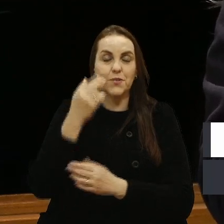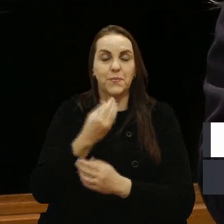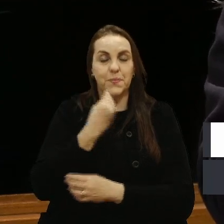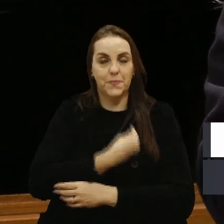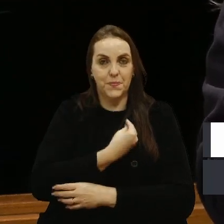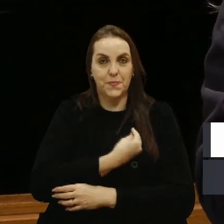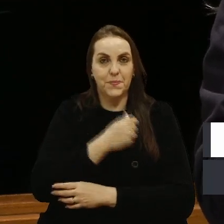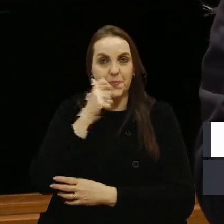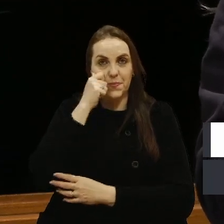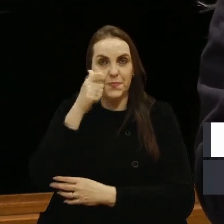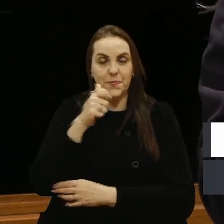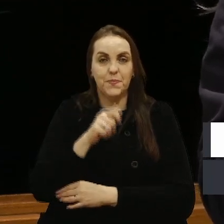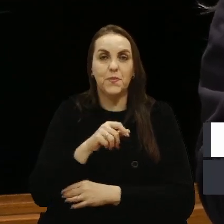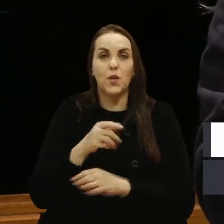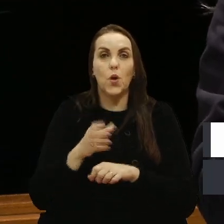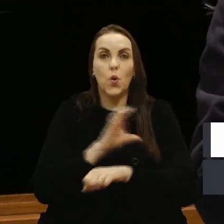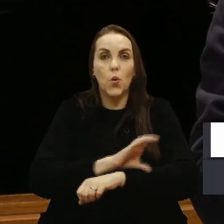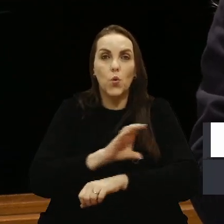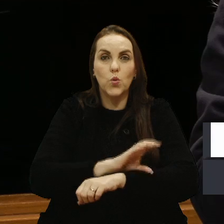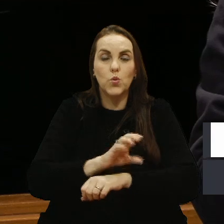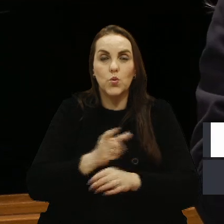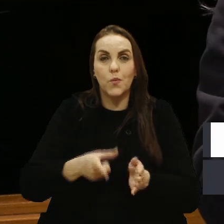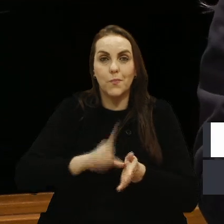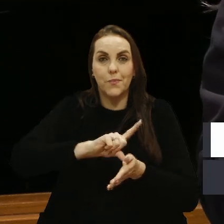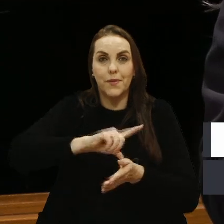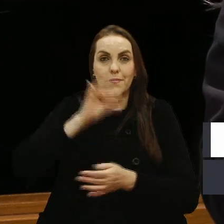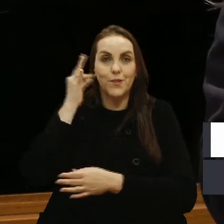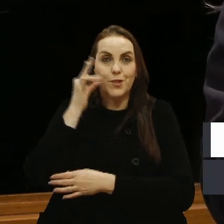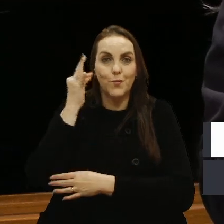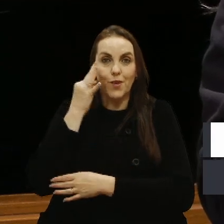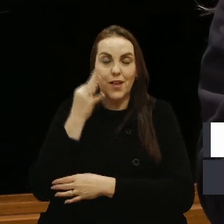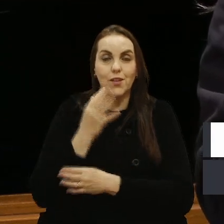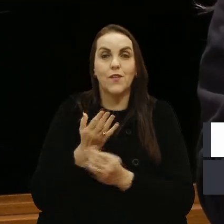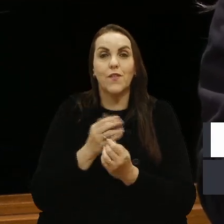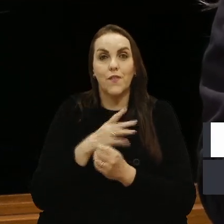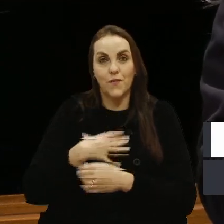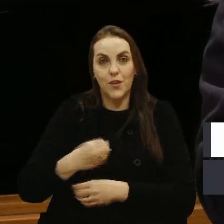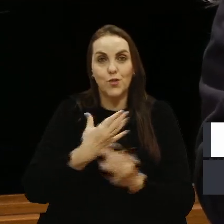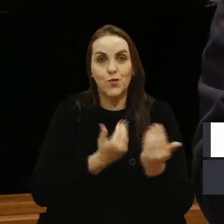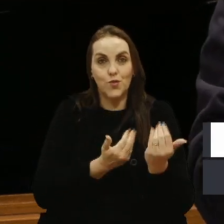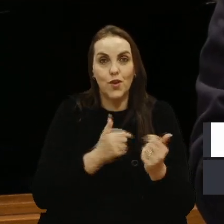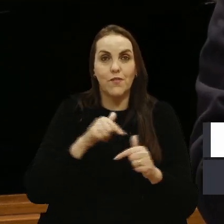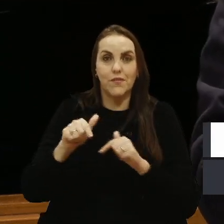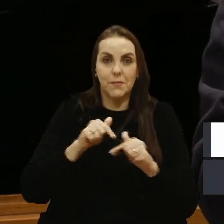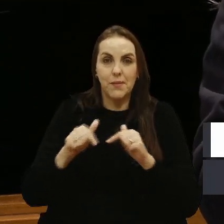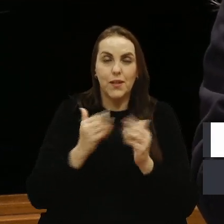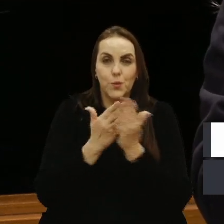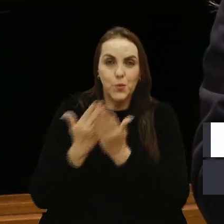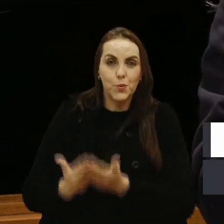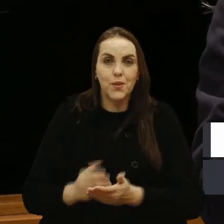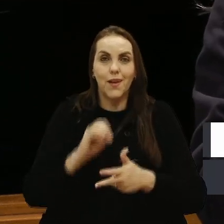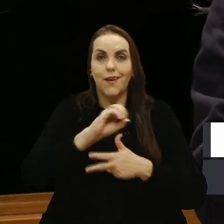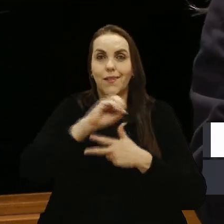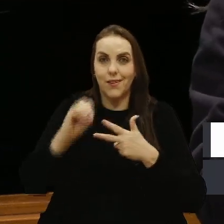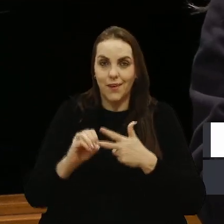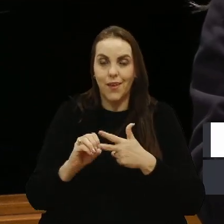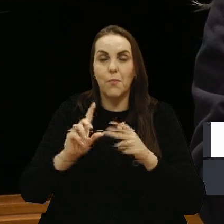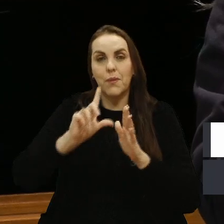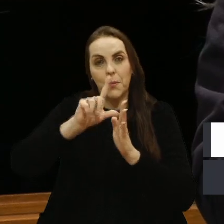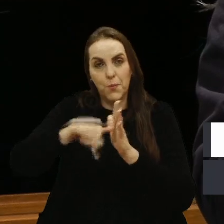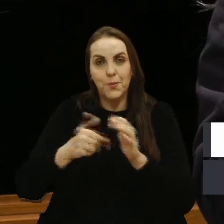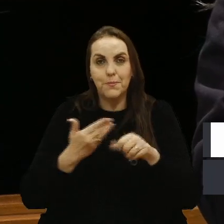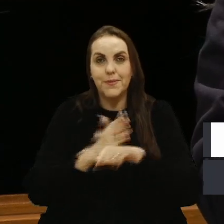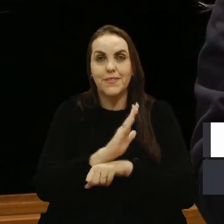jovens, filhos de trabalhadores, possam ter a oportunidade de estudar para o ENEM, tirar uma nota boa para poder ingressar na universidade. Então,